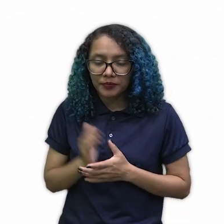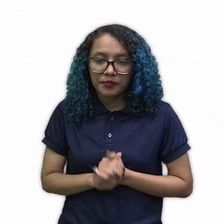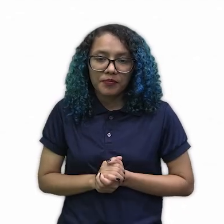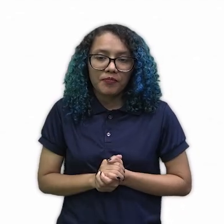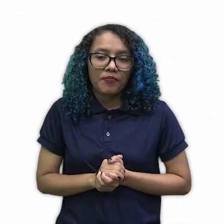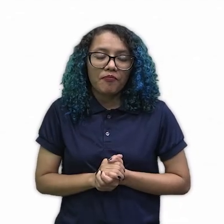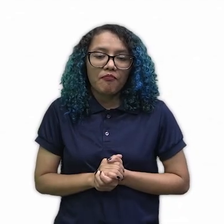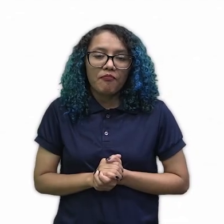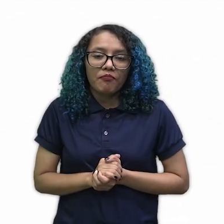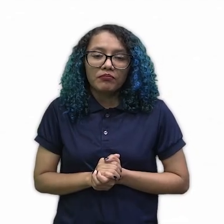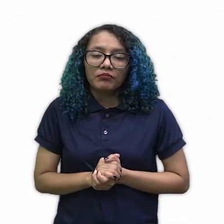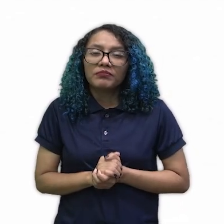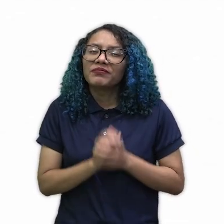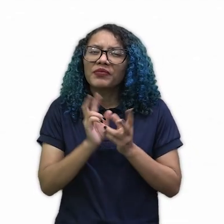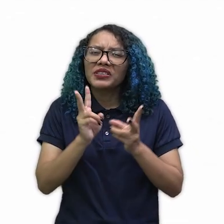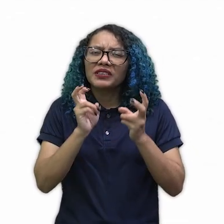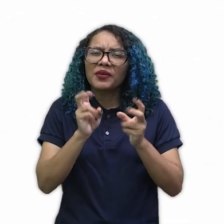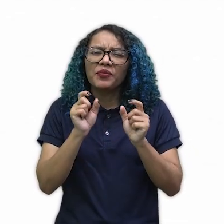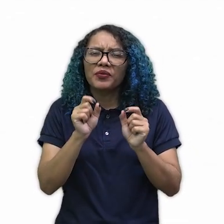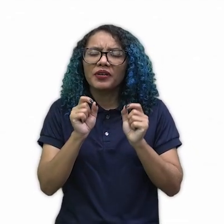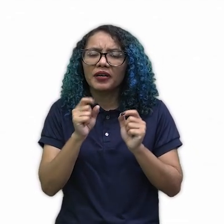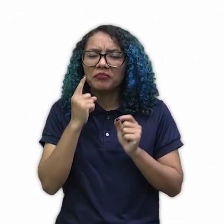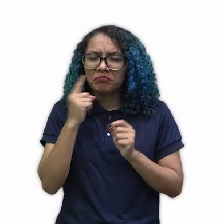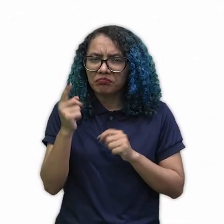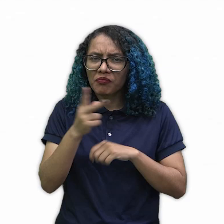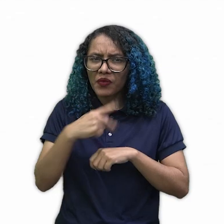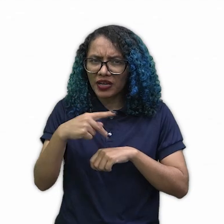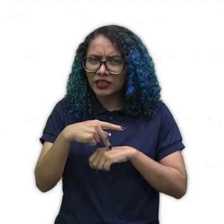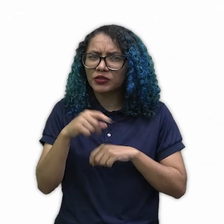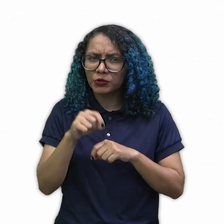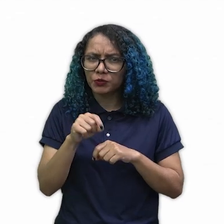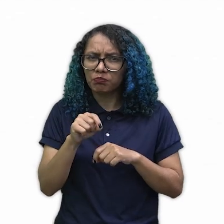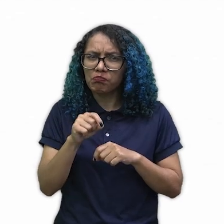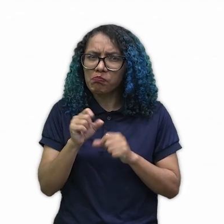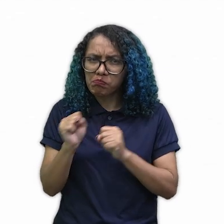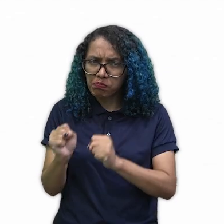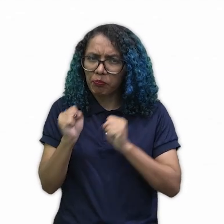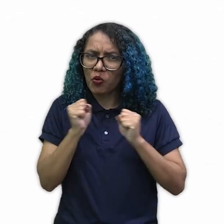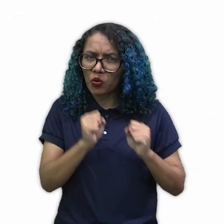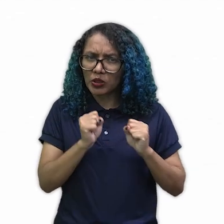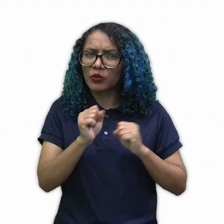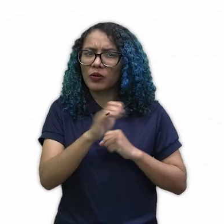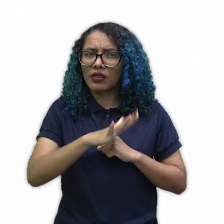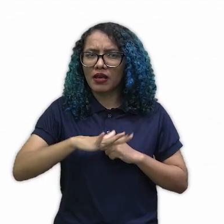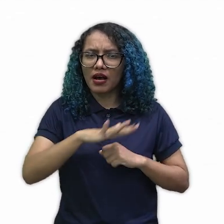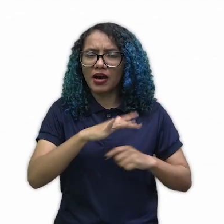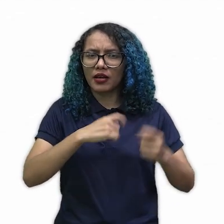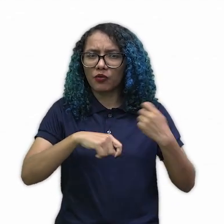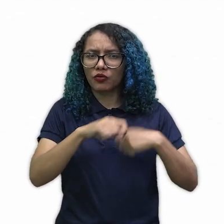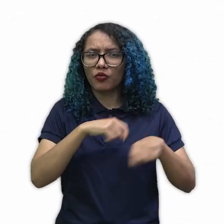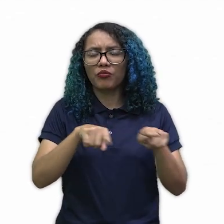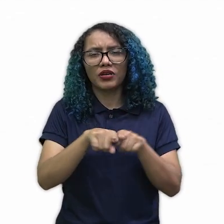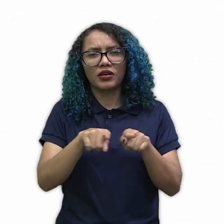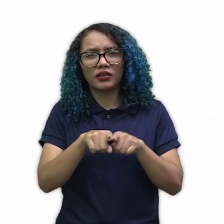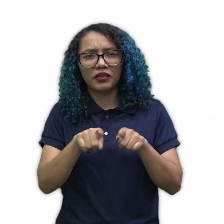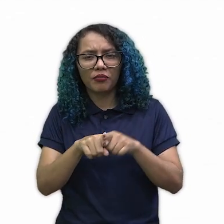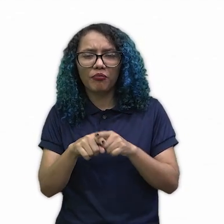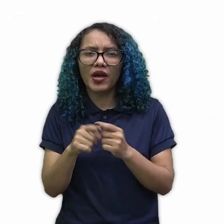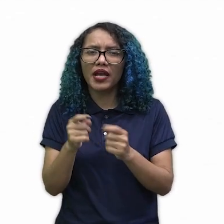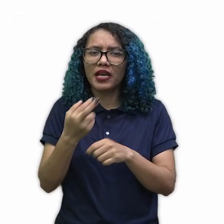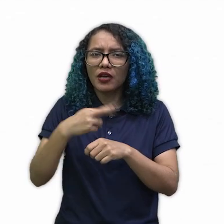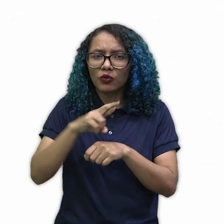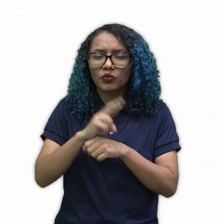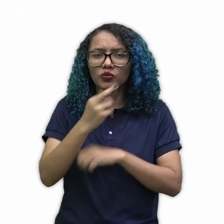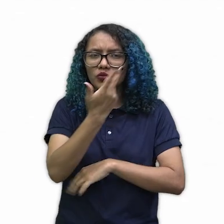eles observam que esses países, eles têm grandes potências na parte econômica, na parte de recursos naturais, tá?